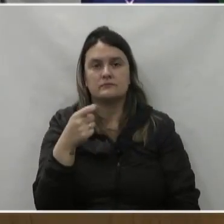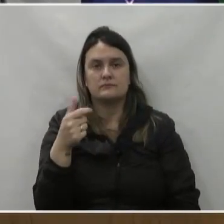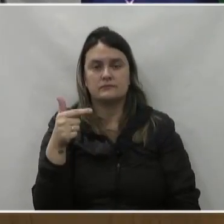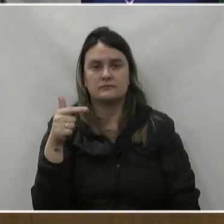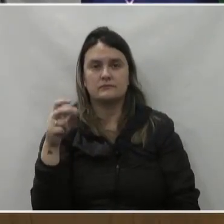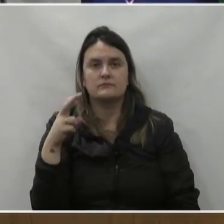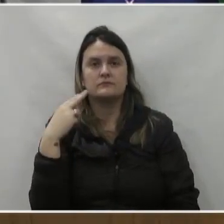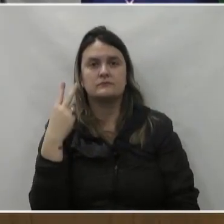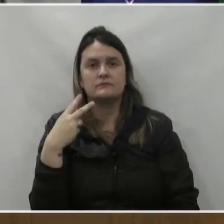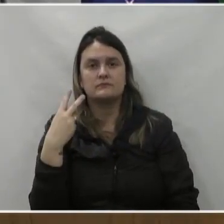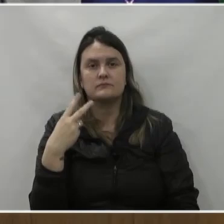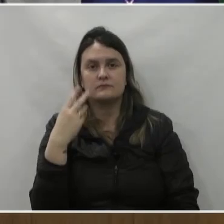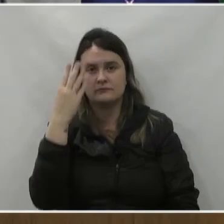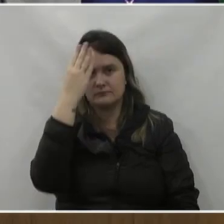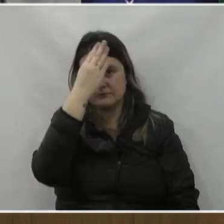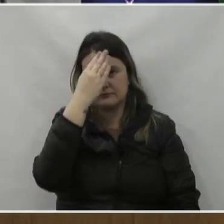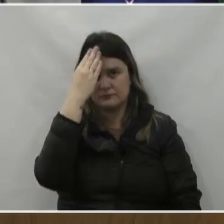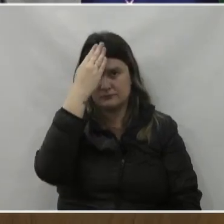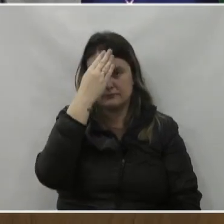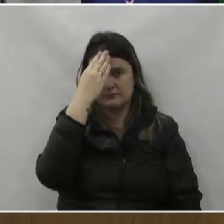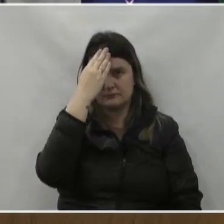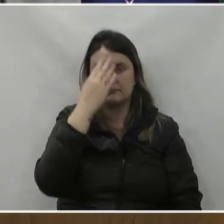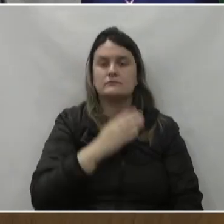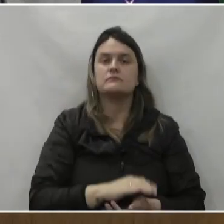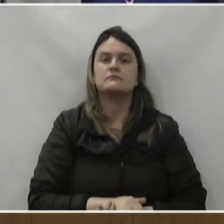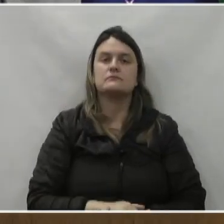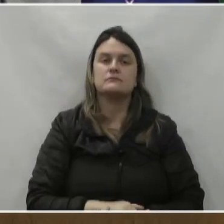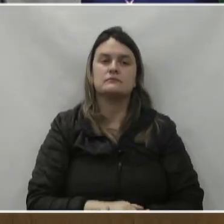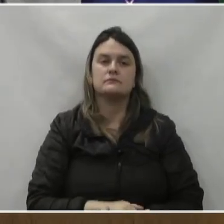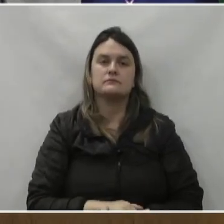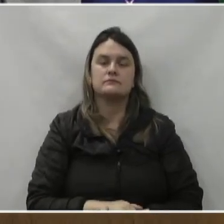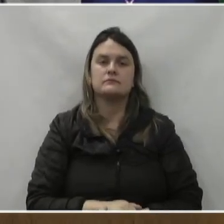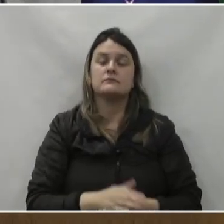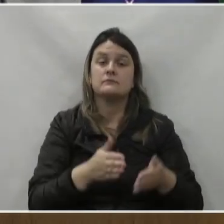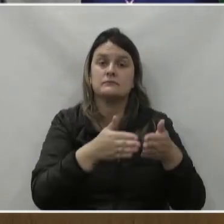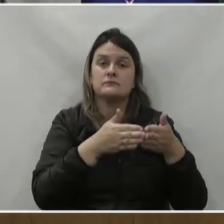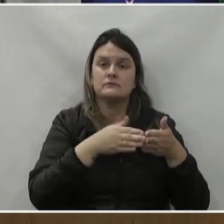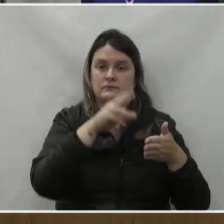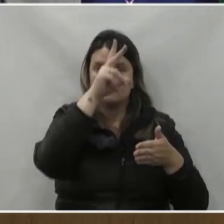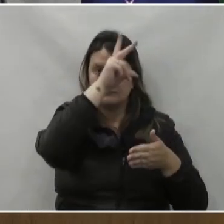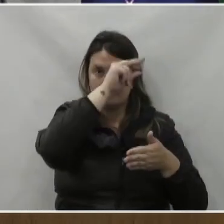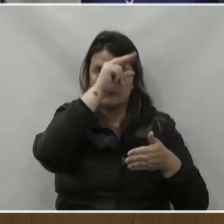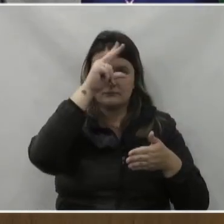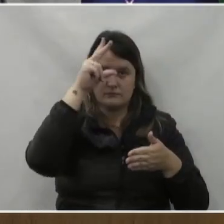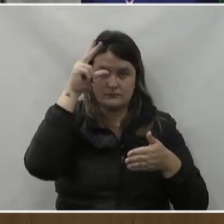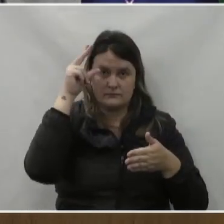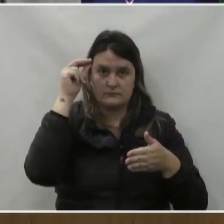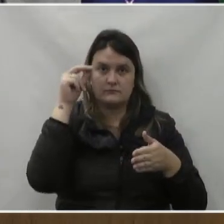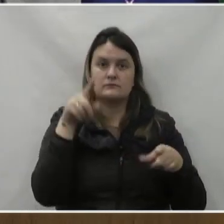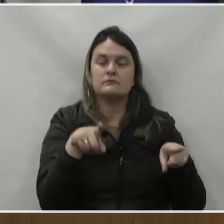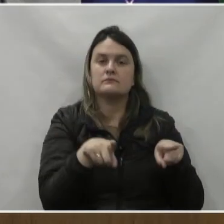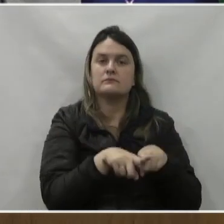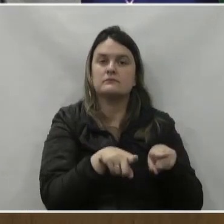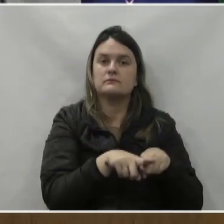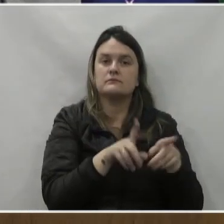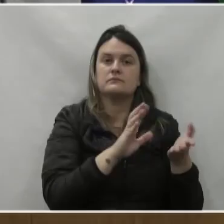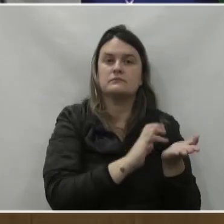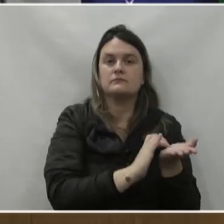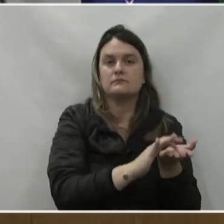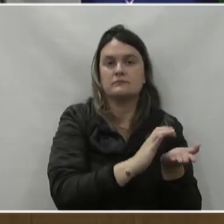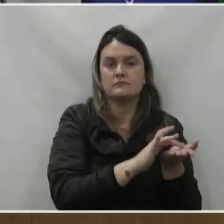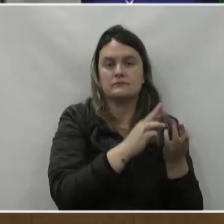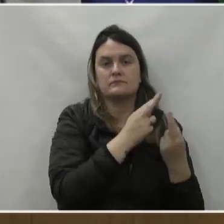409/2025 do vereador Cordovan Frederico de Melo Neto ao Poder Executivo Municipal, por meio da